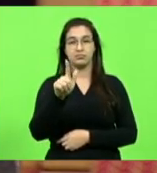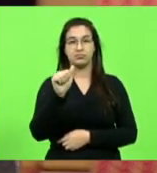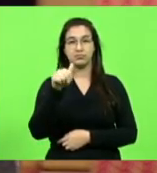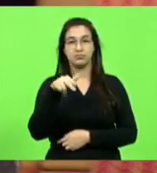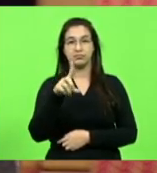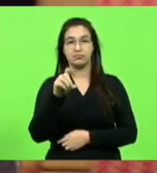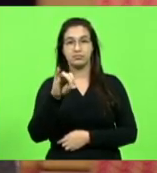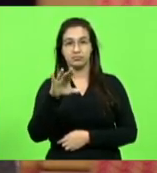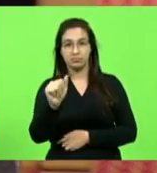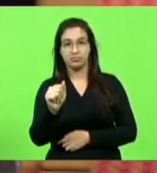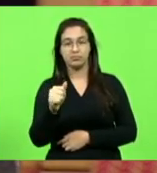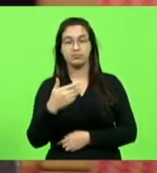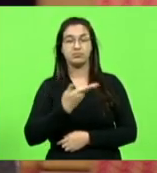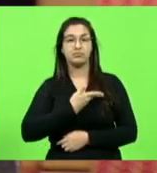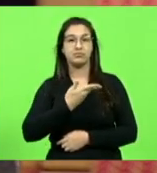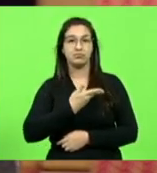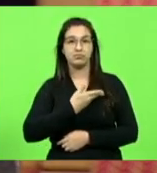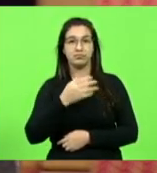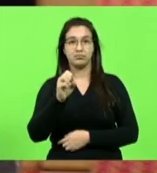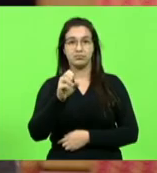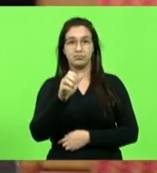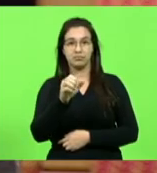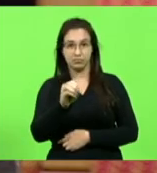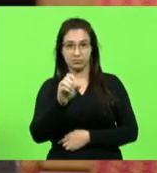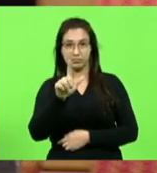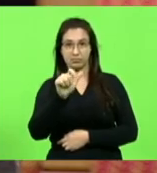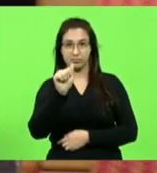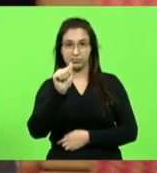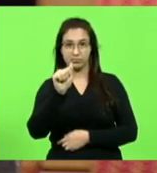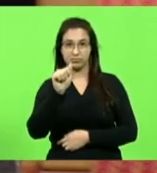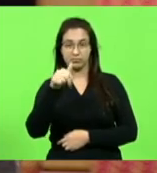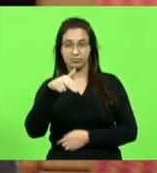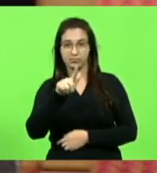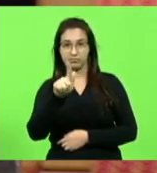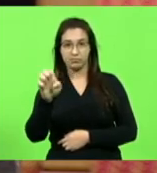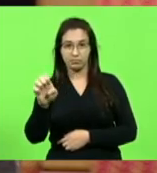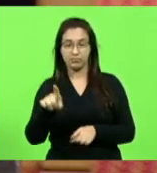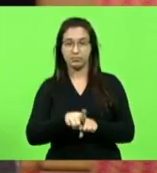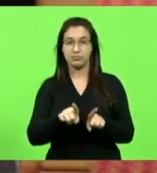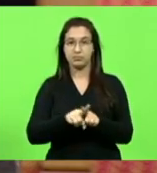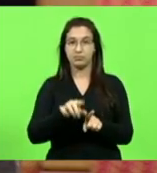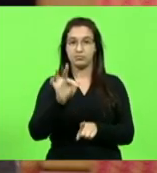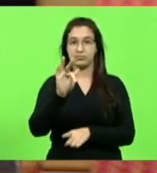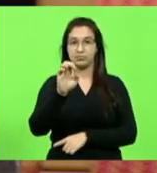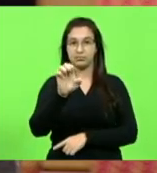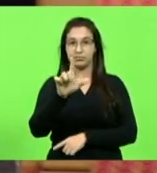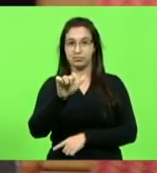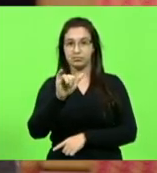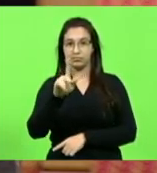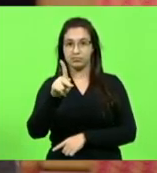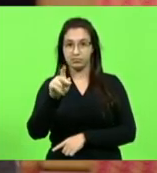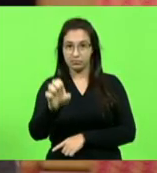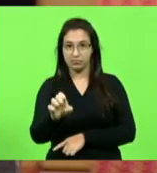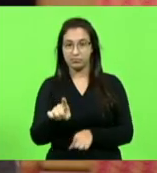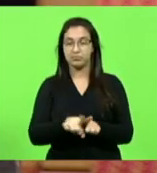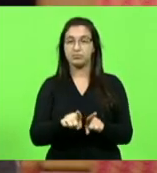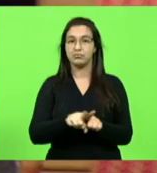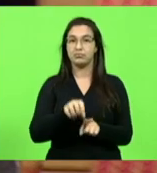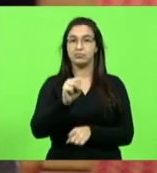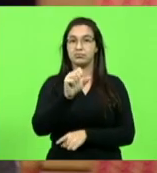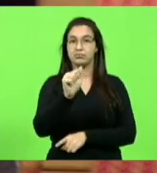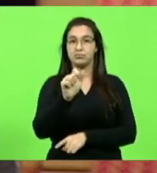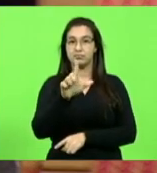Solange Esser Martins, o Felipe de Oliveira Santos, que é o assessor jurídico, e o Salésio Antônio Costa,